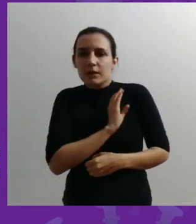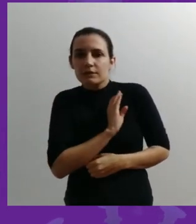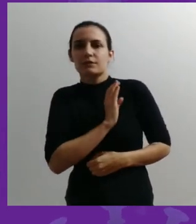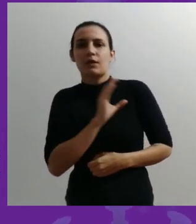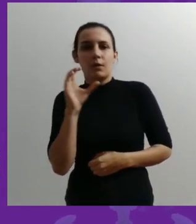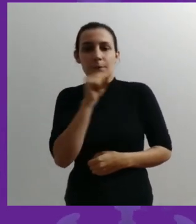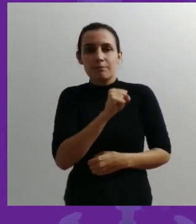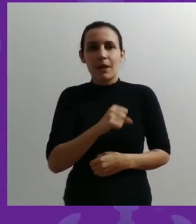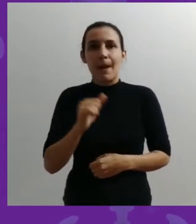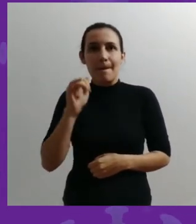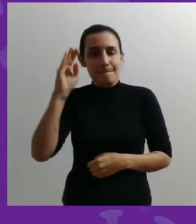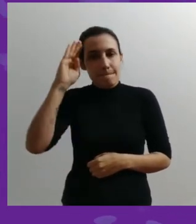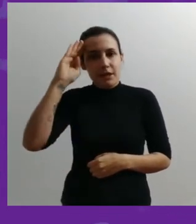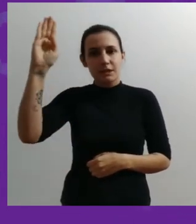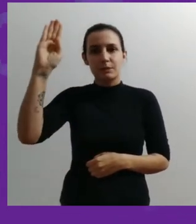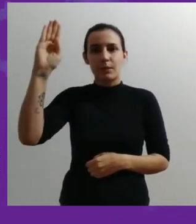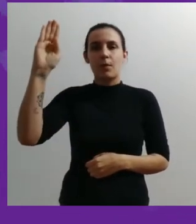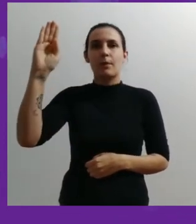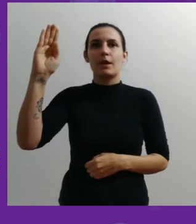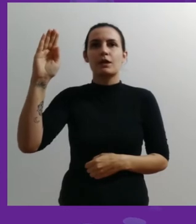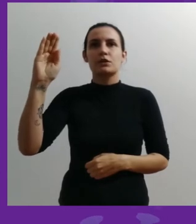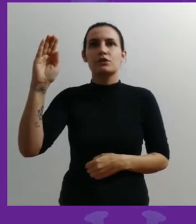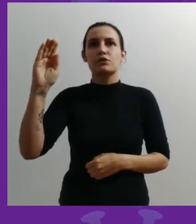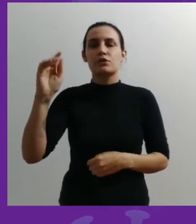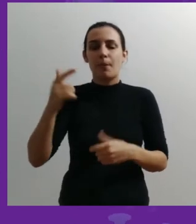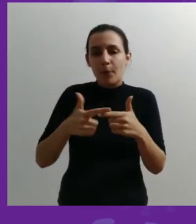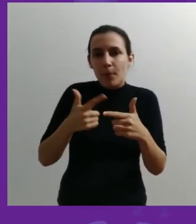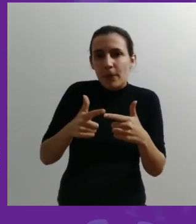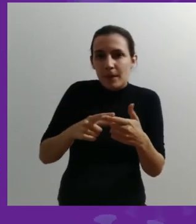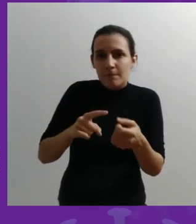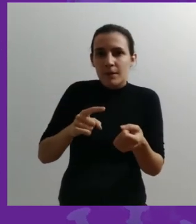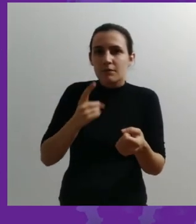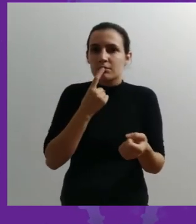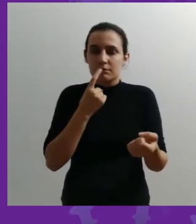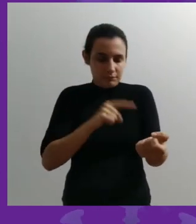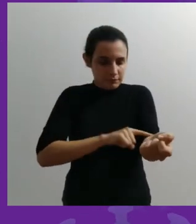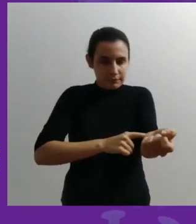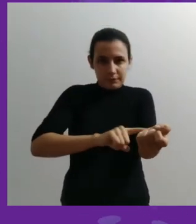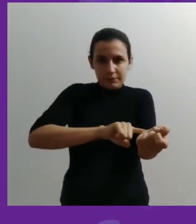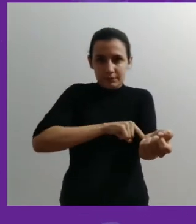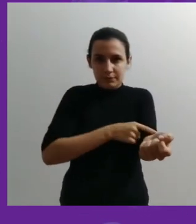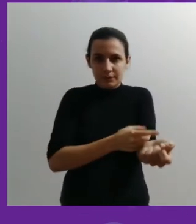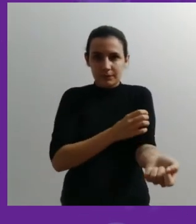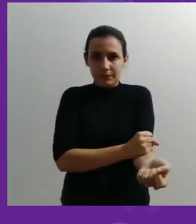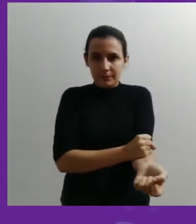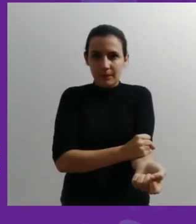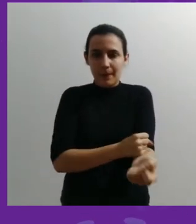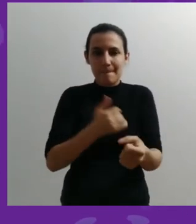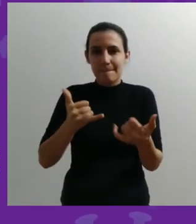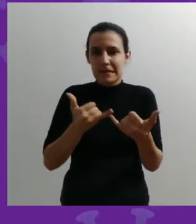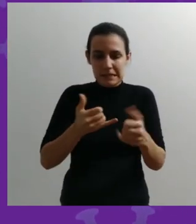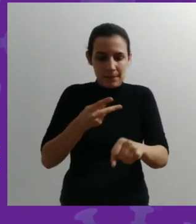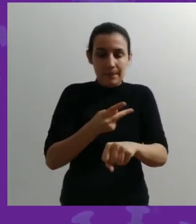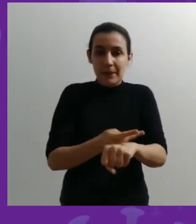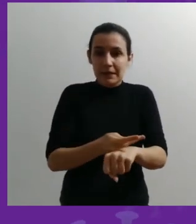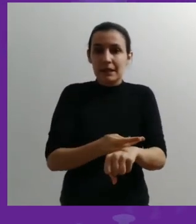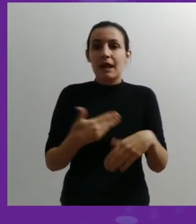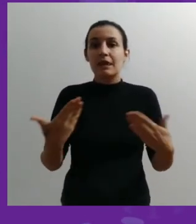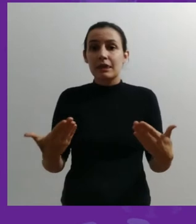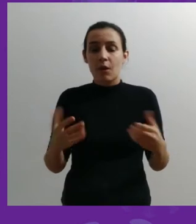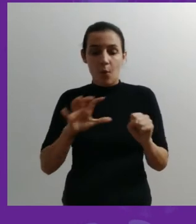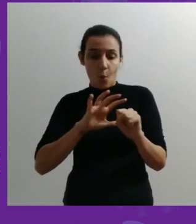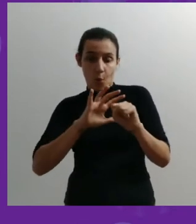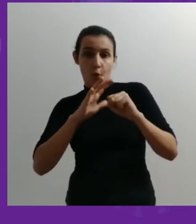inclusive distúrbios da coagulação. Então o que acontece? Essa síndrome respiratória, chamada COVID